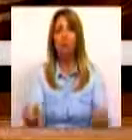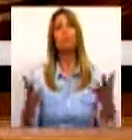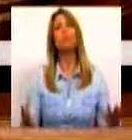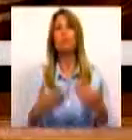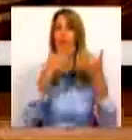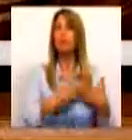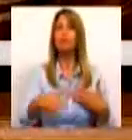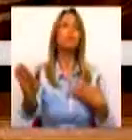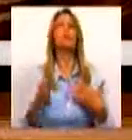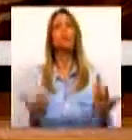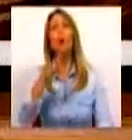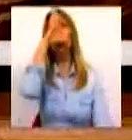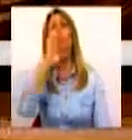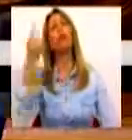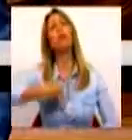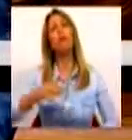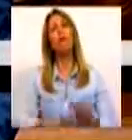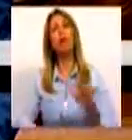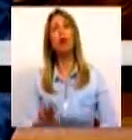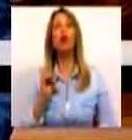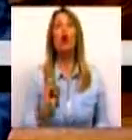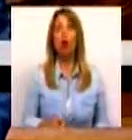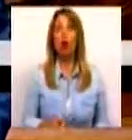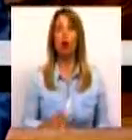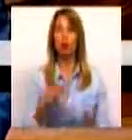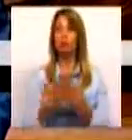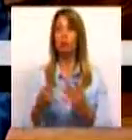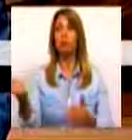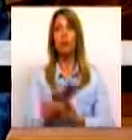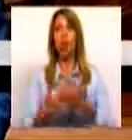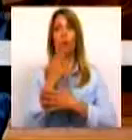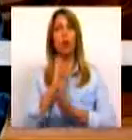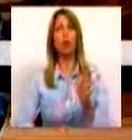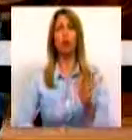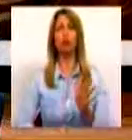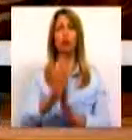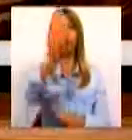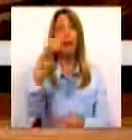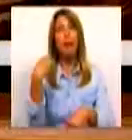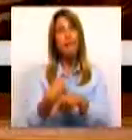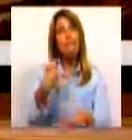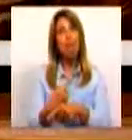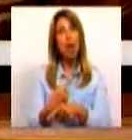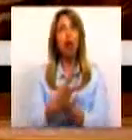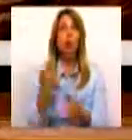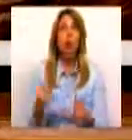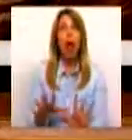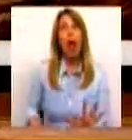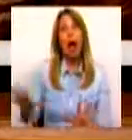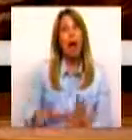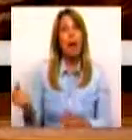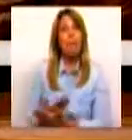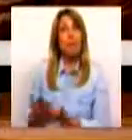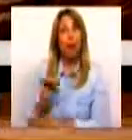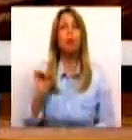fazer para que a economia cresça para além da dimensão do seu próprio mercado? O que deve um Governo